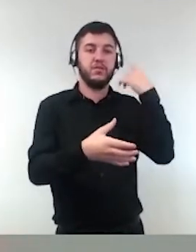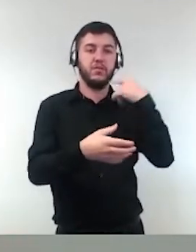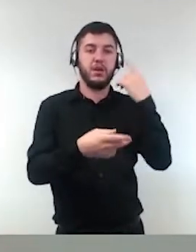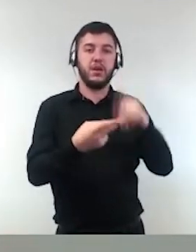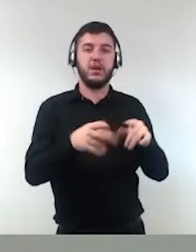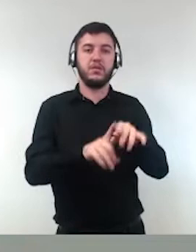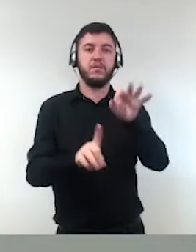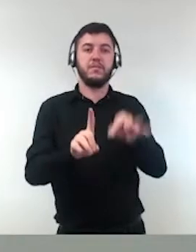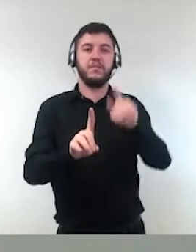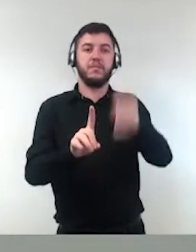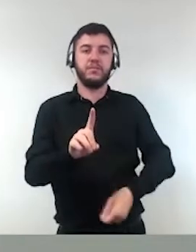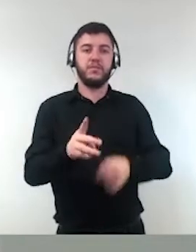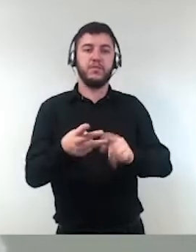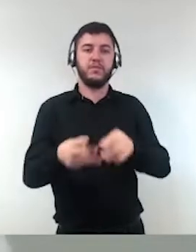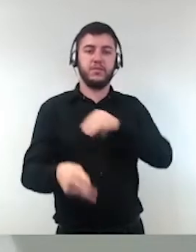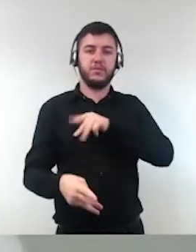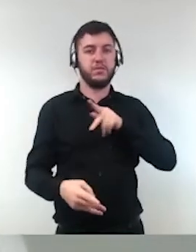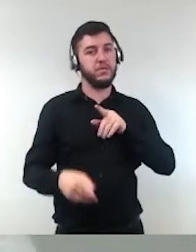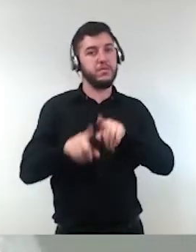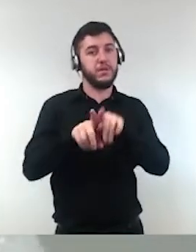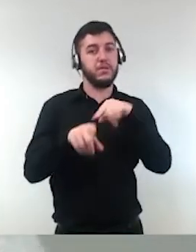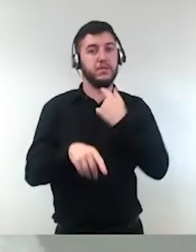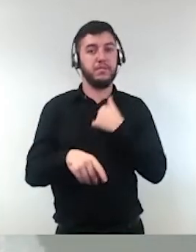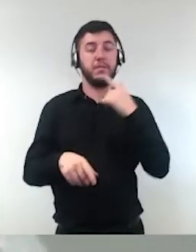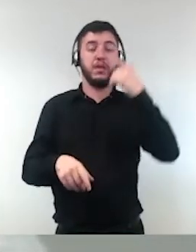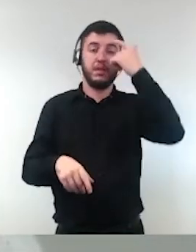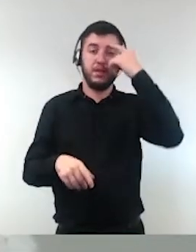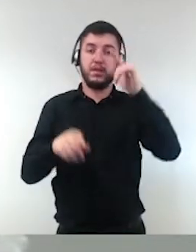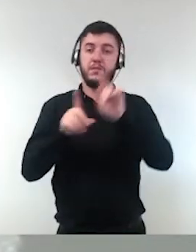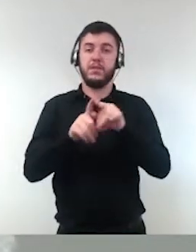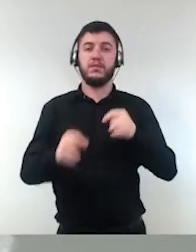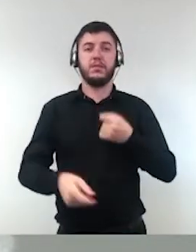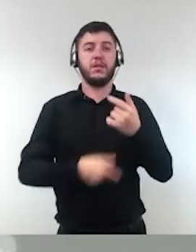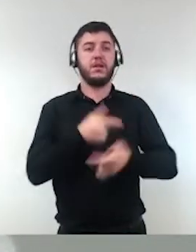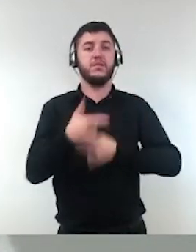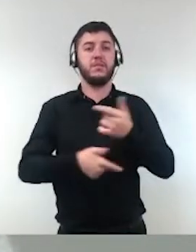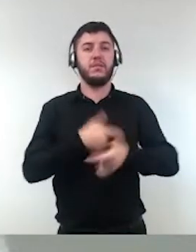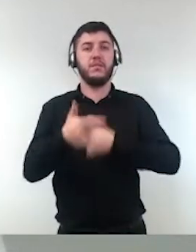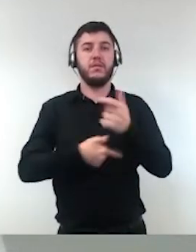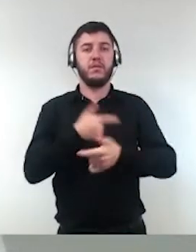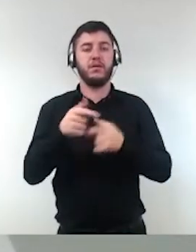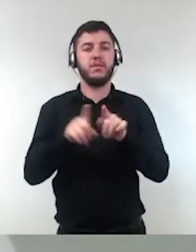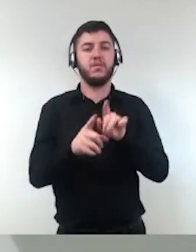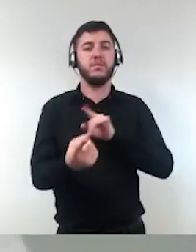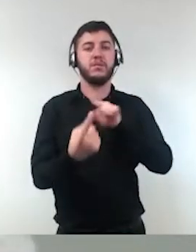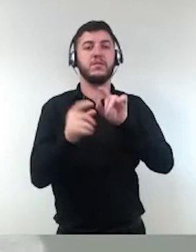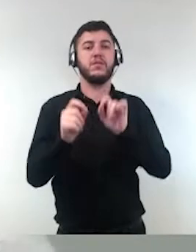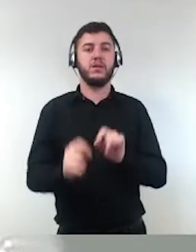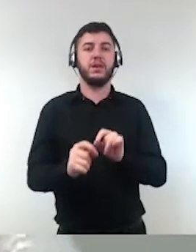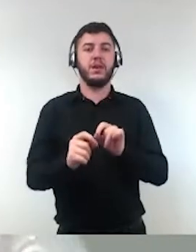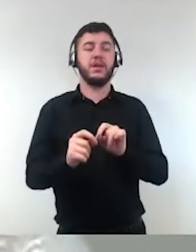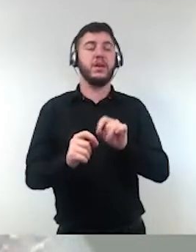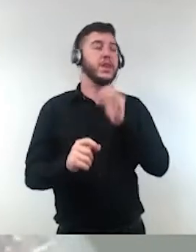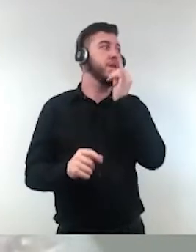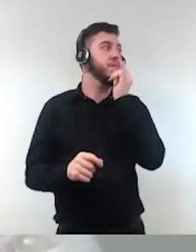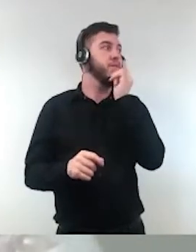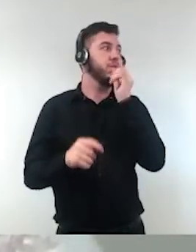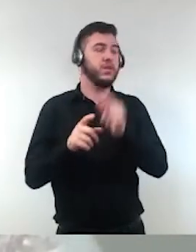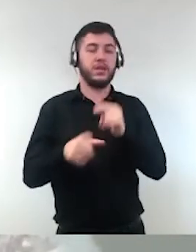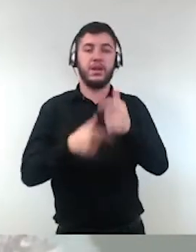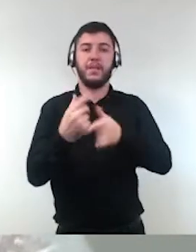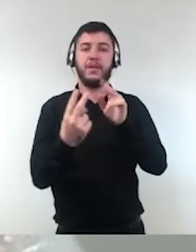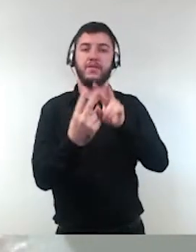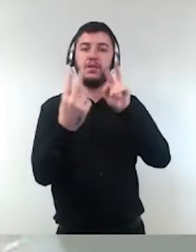na potencialidade que o teletrabalho tem no encurtamento das distâncias. na eliminação dos